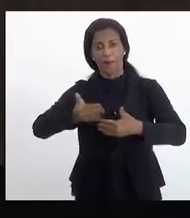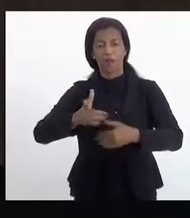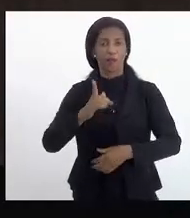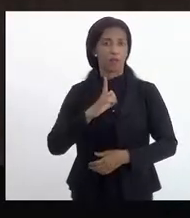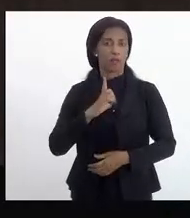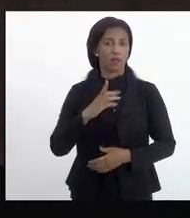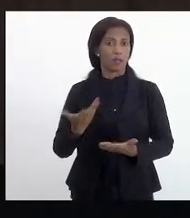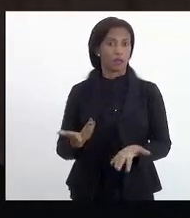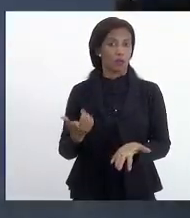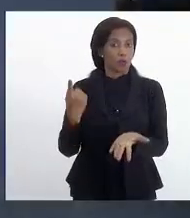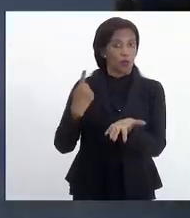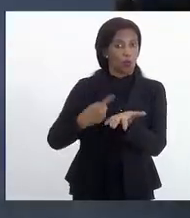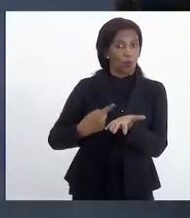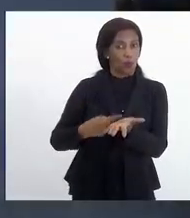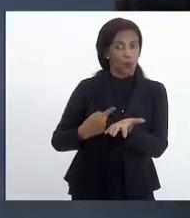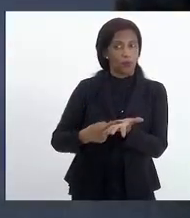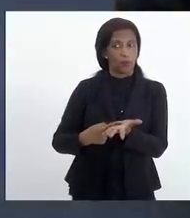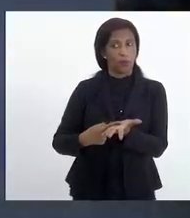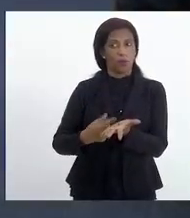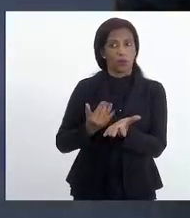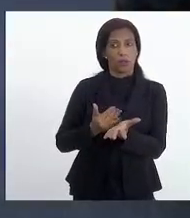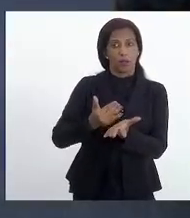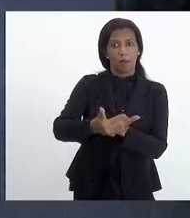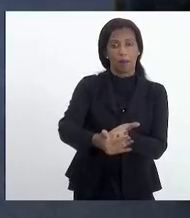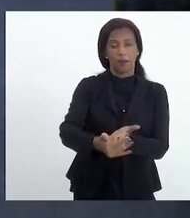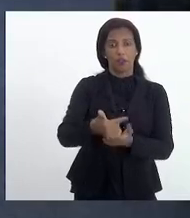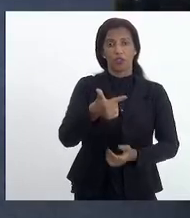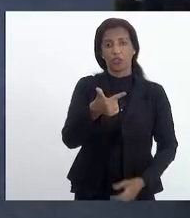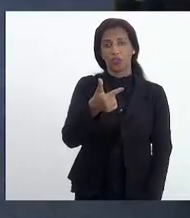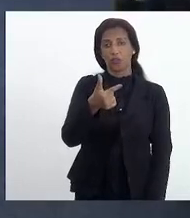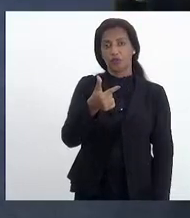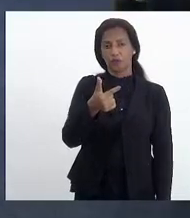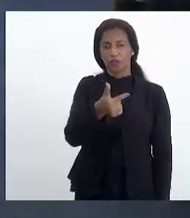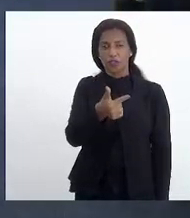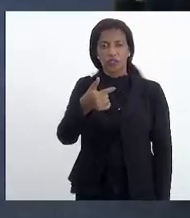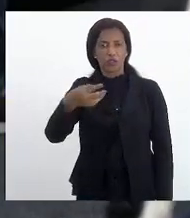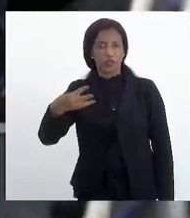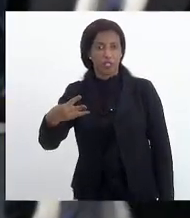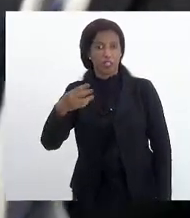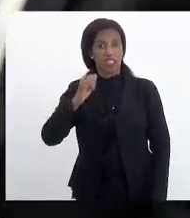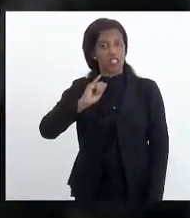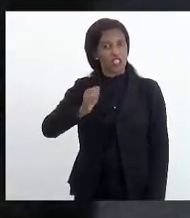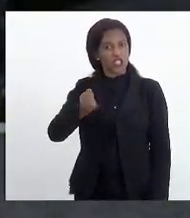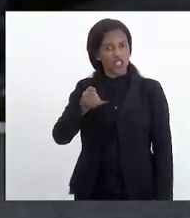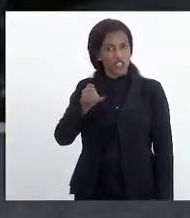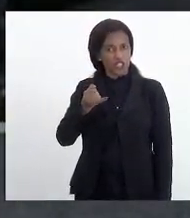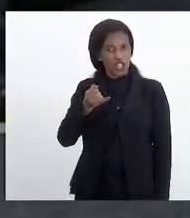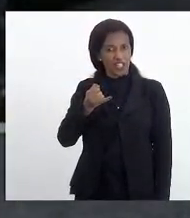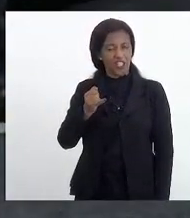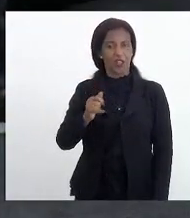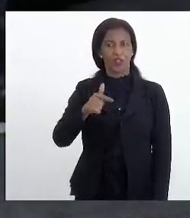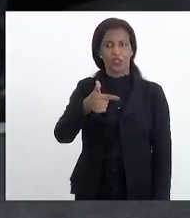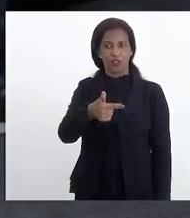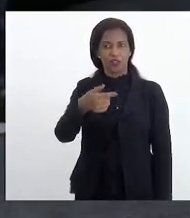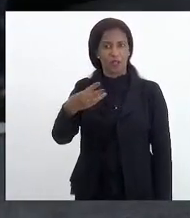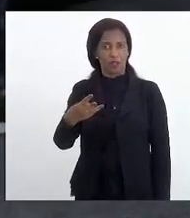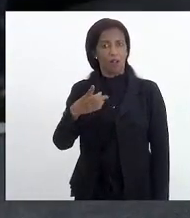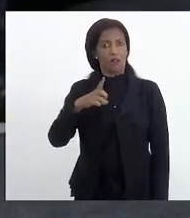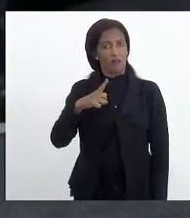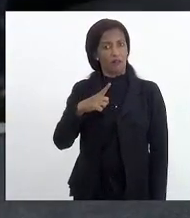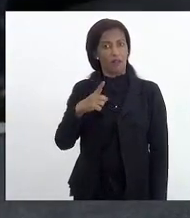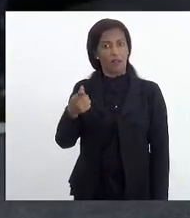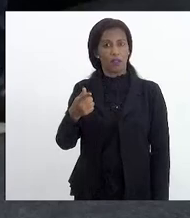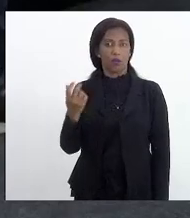e temos aí o compromisso de que, a partir de 2023, em janeiro de 2023 teremos o valor